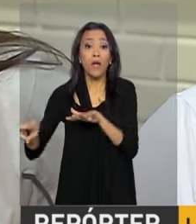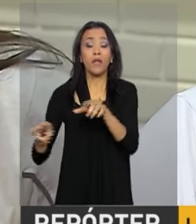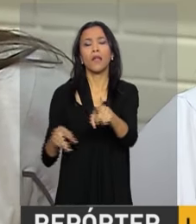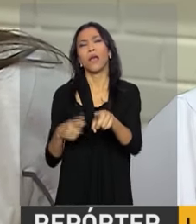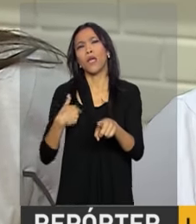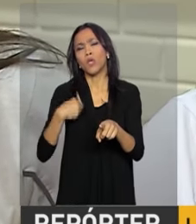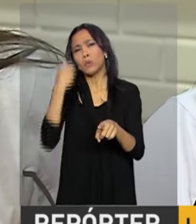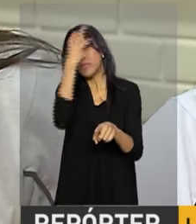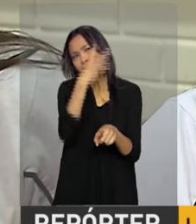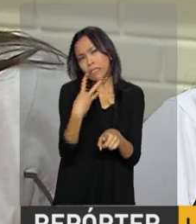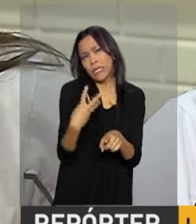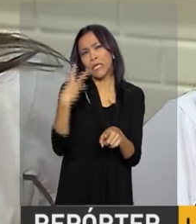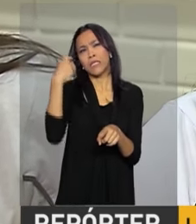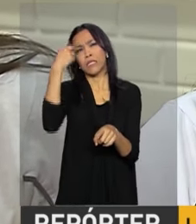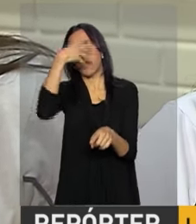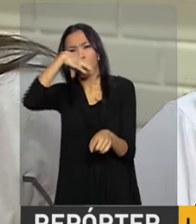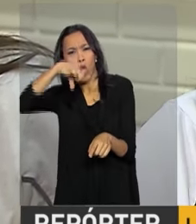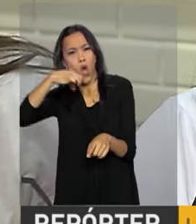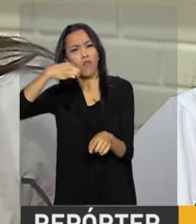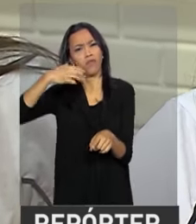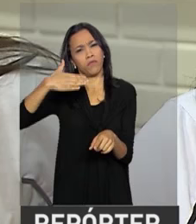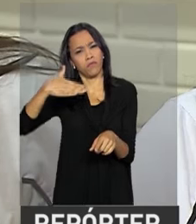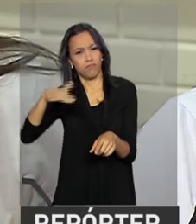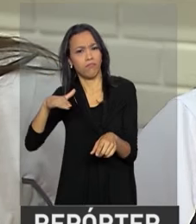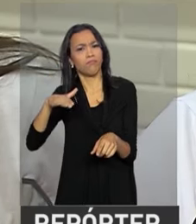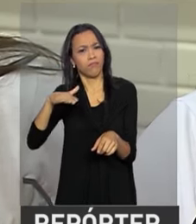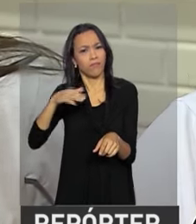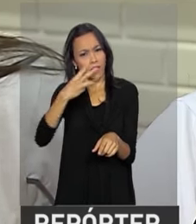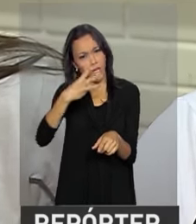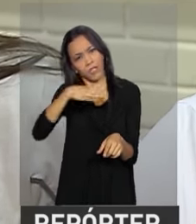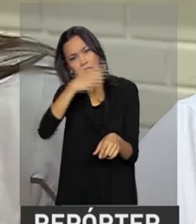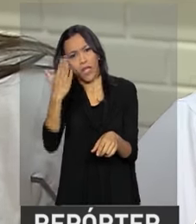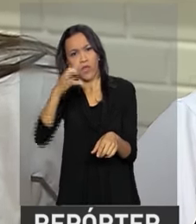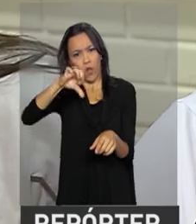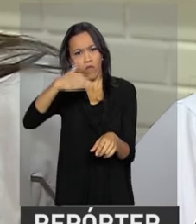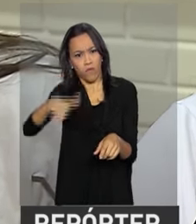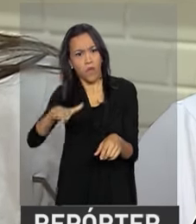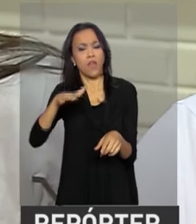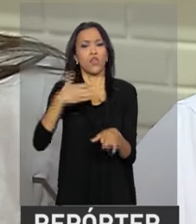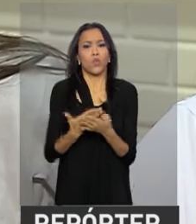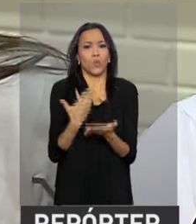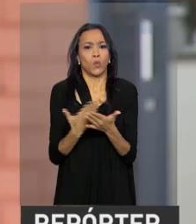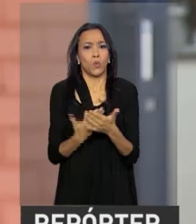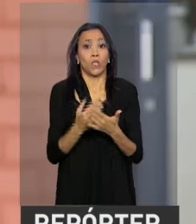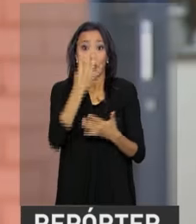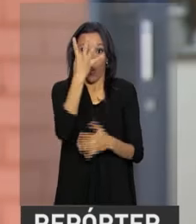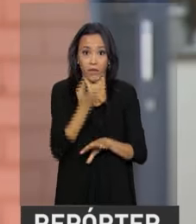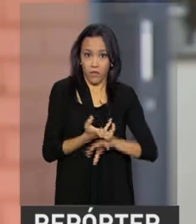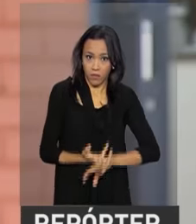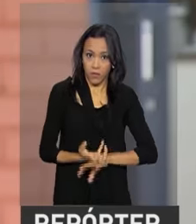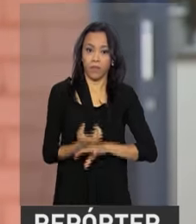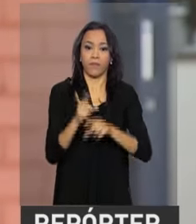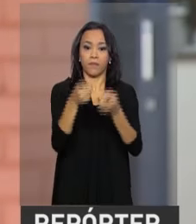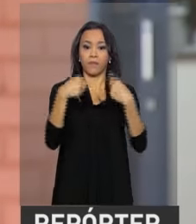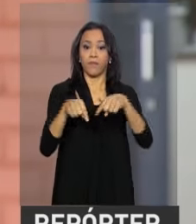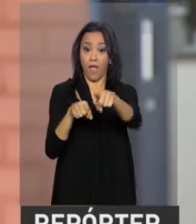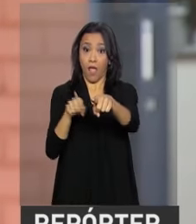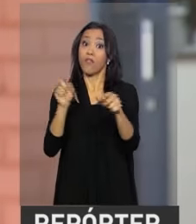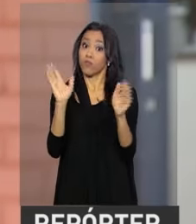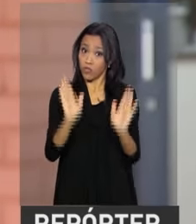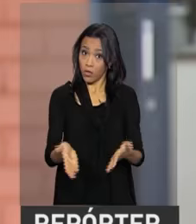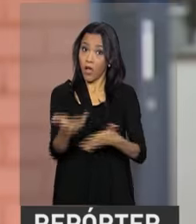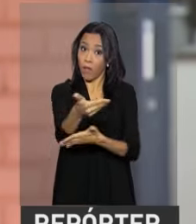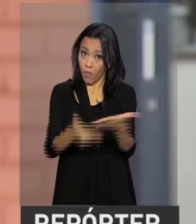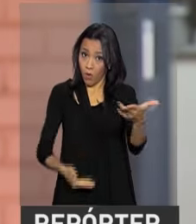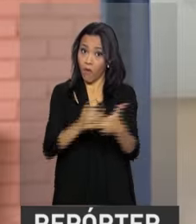de 3 até umas 9h30 mais ou menos, que é o horário que eu estudo umas 3, 4 matérias por dia, né? Larissa fez a prova do Enem